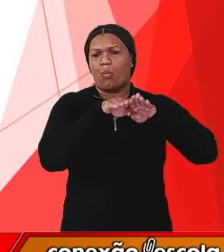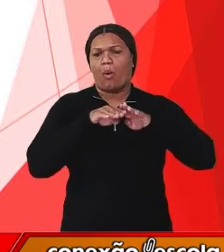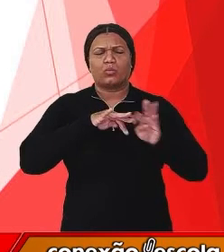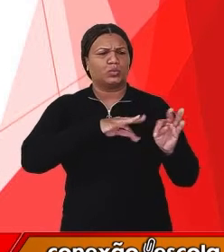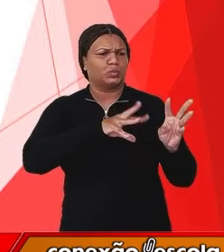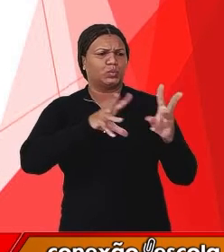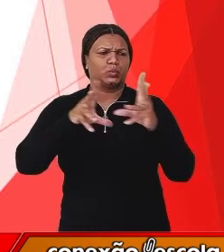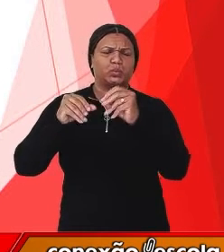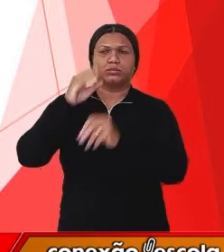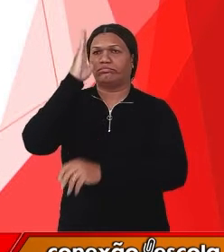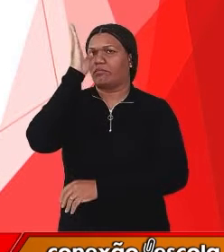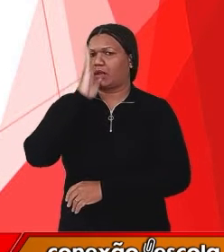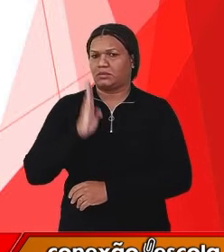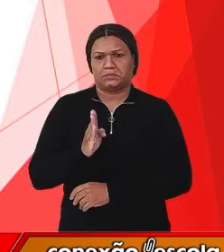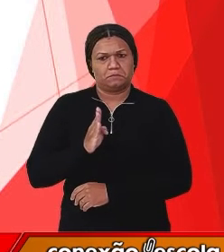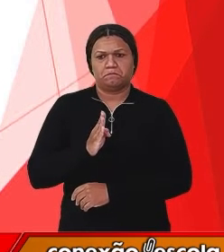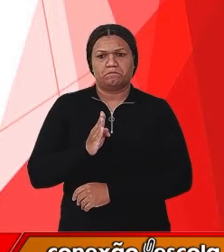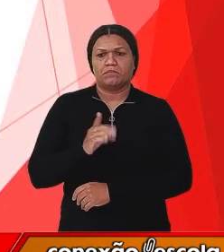brasileiros,